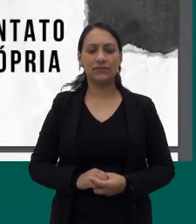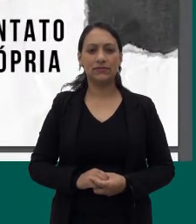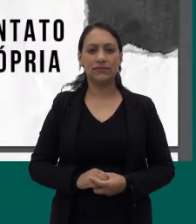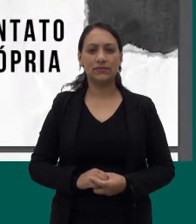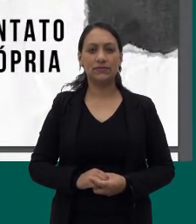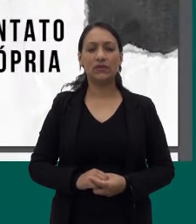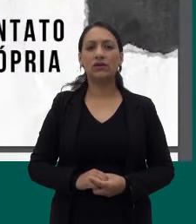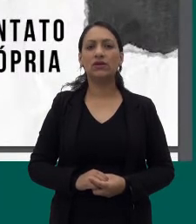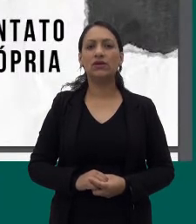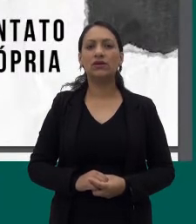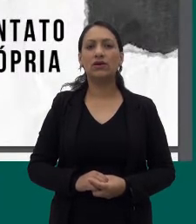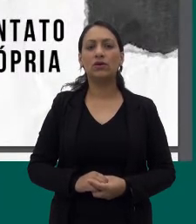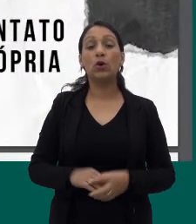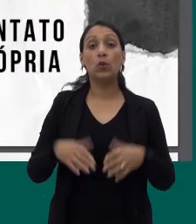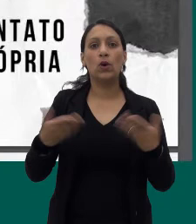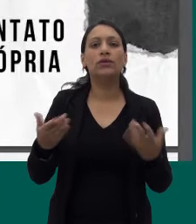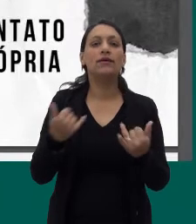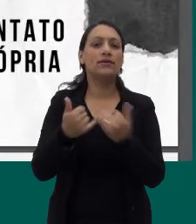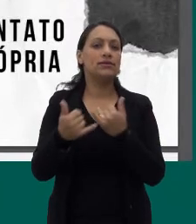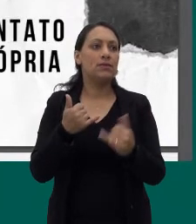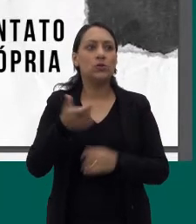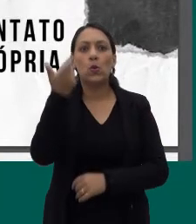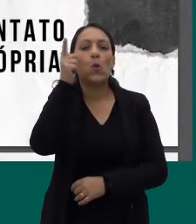E quando não cumpre tal prazo, né?